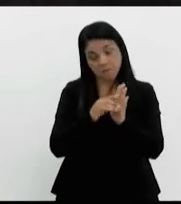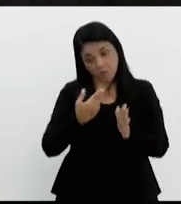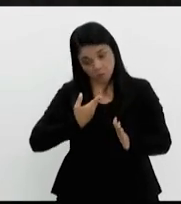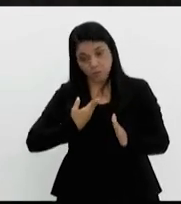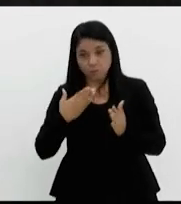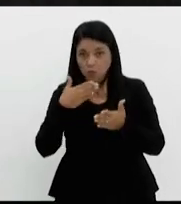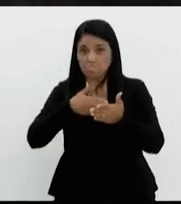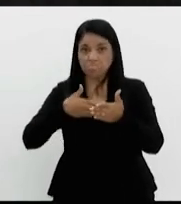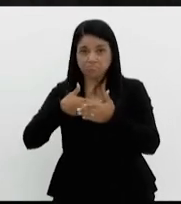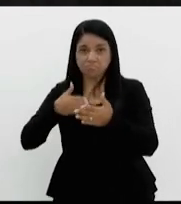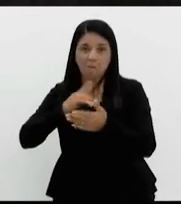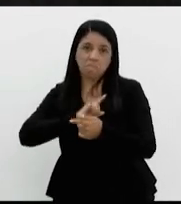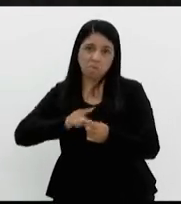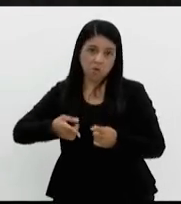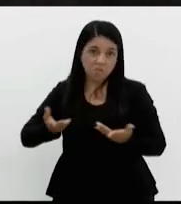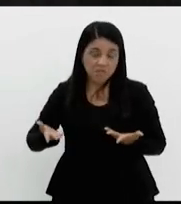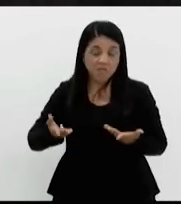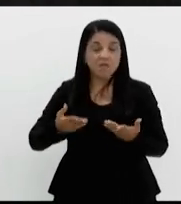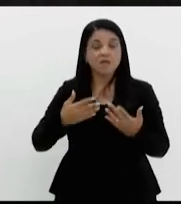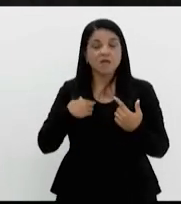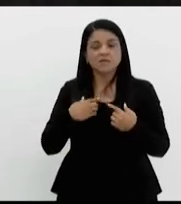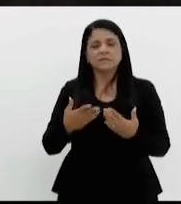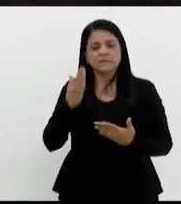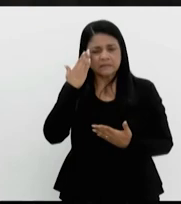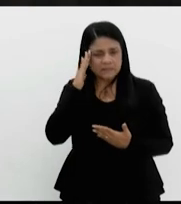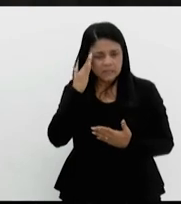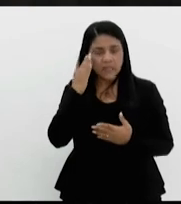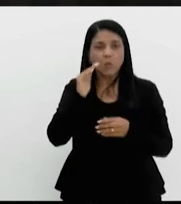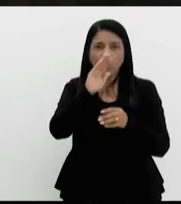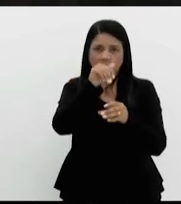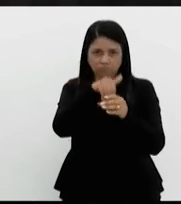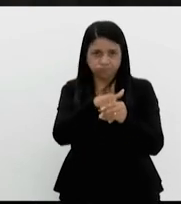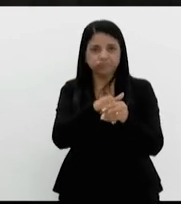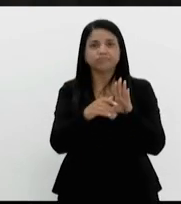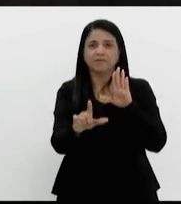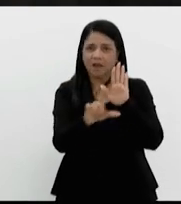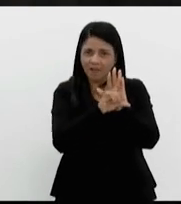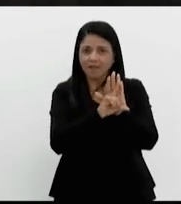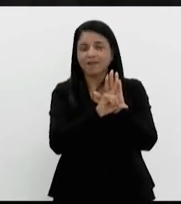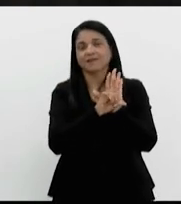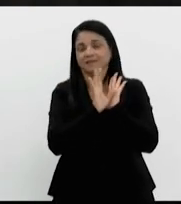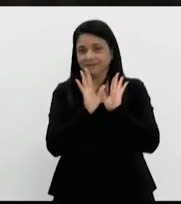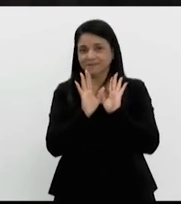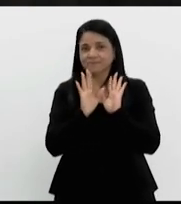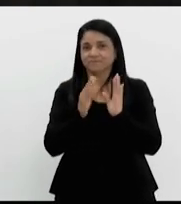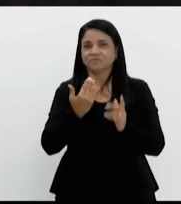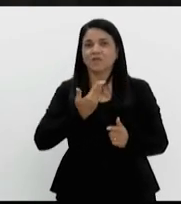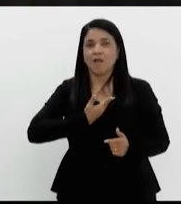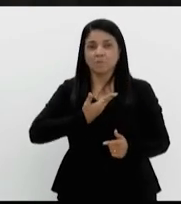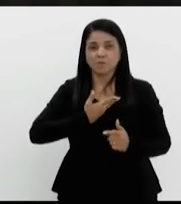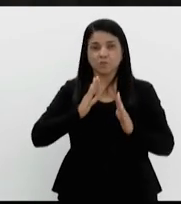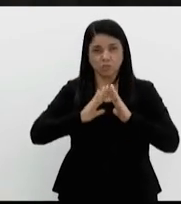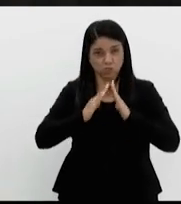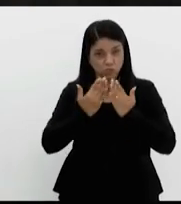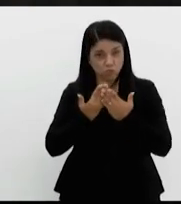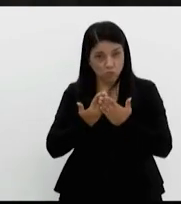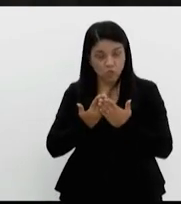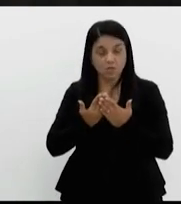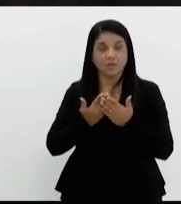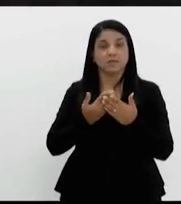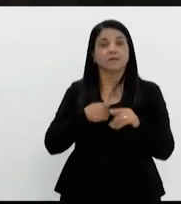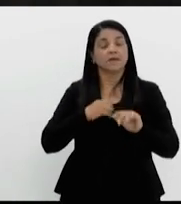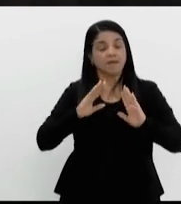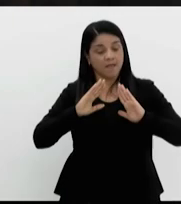eles entenderam a necessidade da lei e votaram. Né? Amigos da escola, amigos